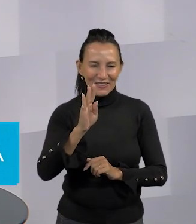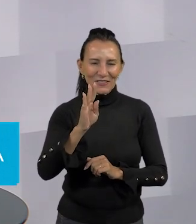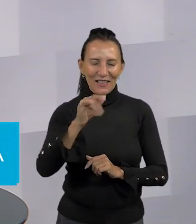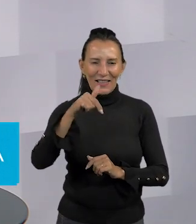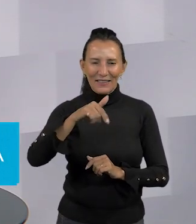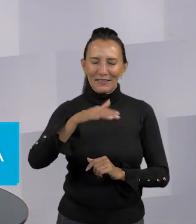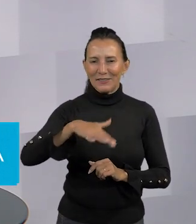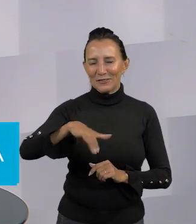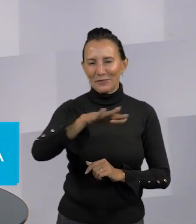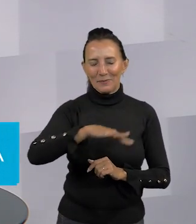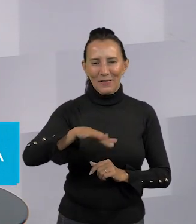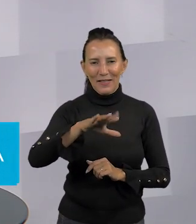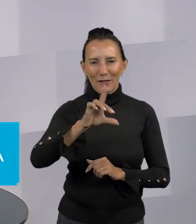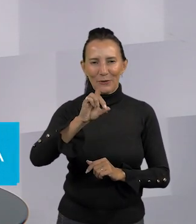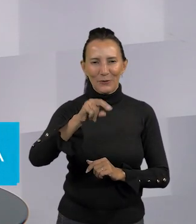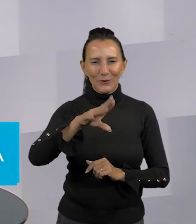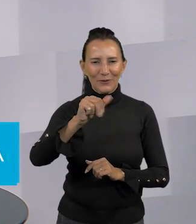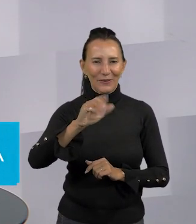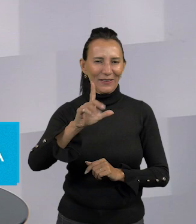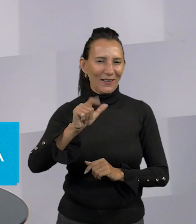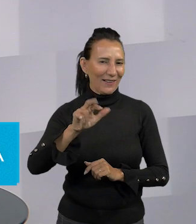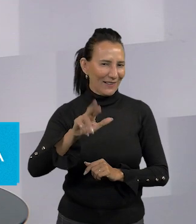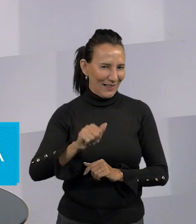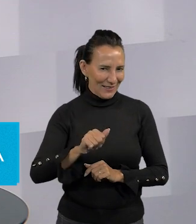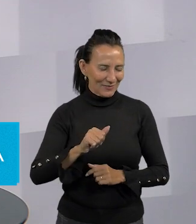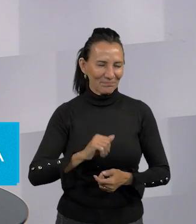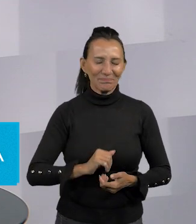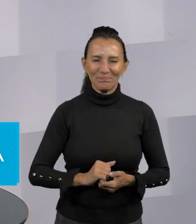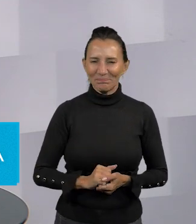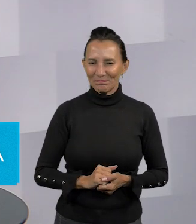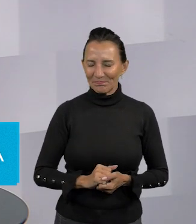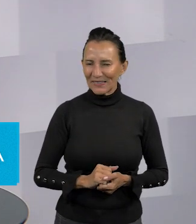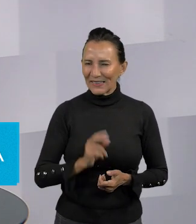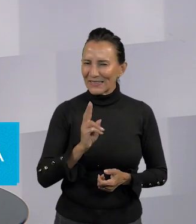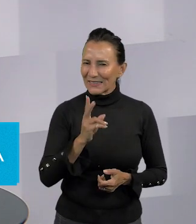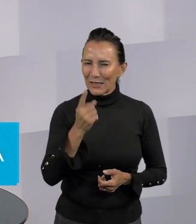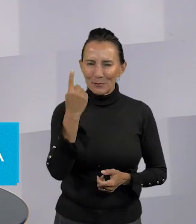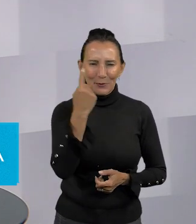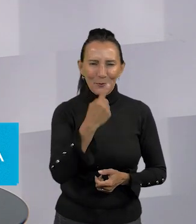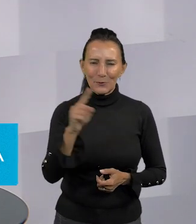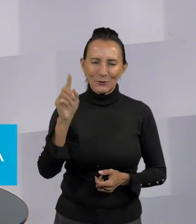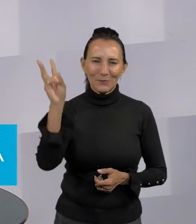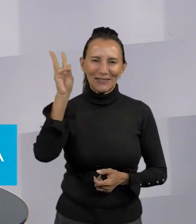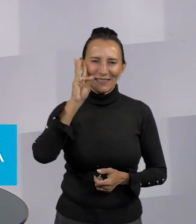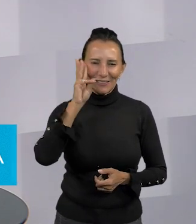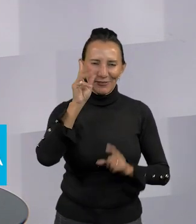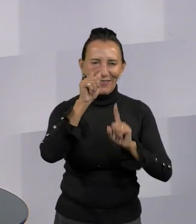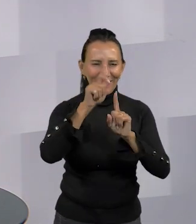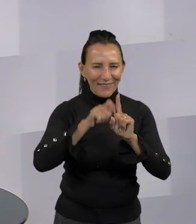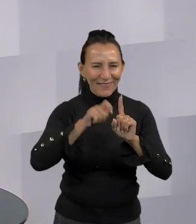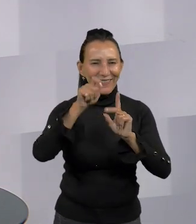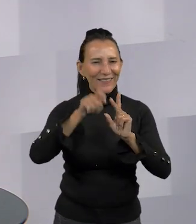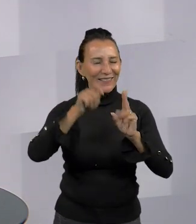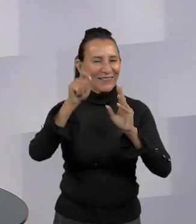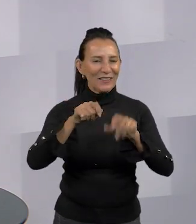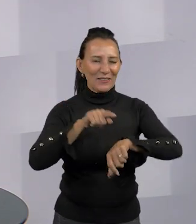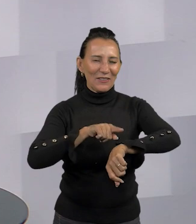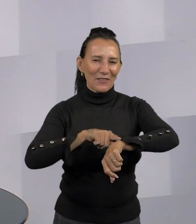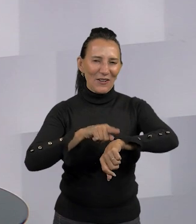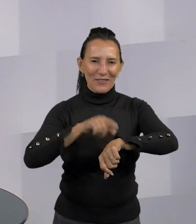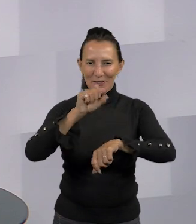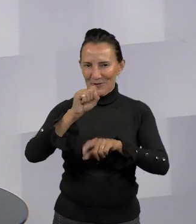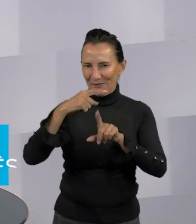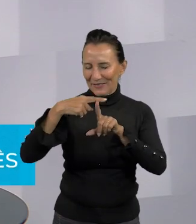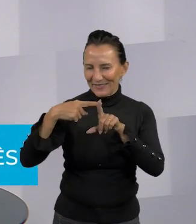Cassiano Campolina 360 no bairro Dona Clara sempre na última terça-feira de cada mês a partir das 8:30 da